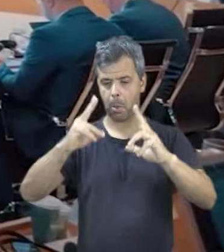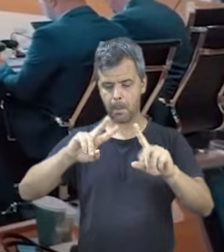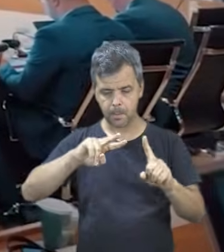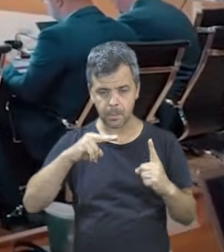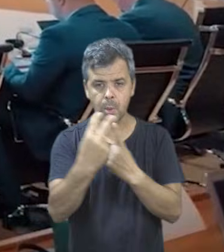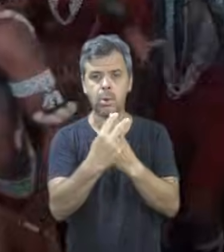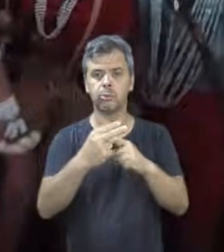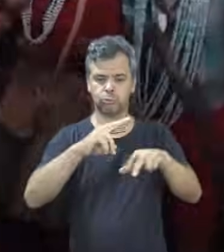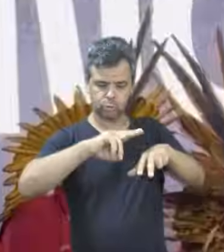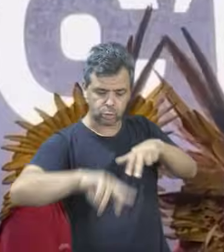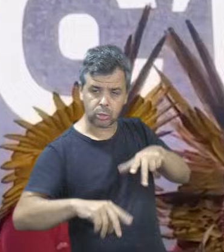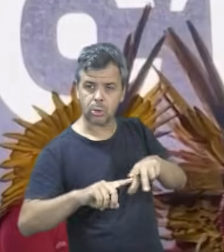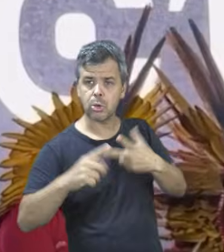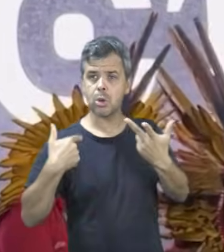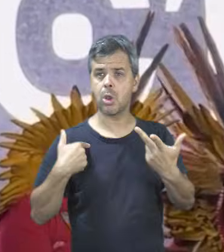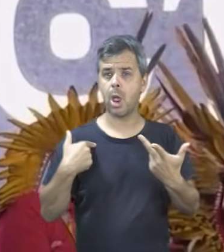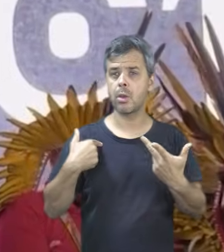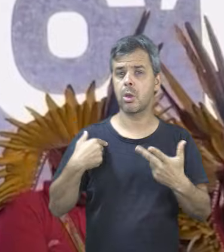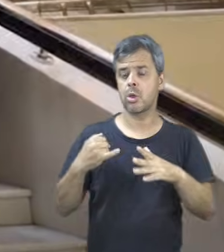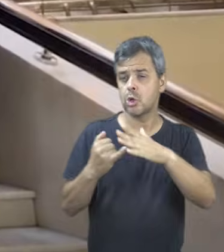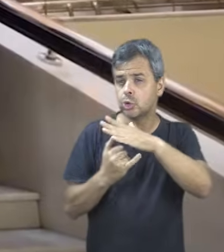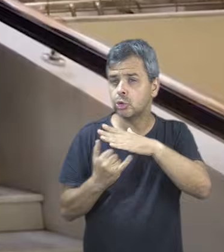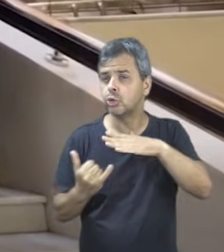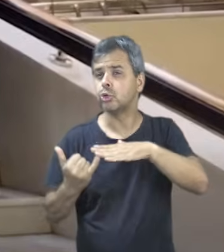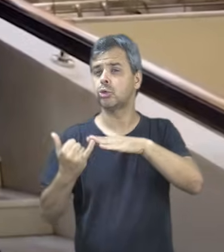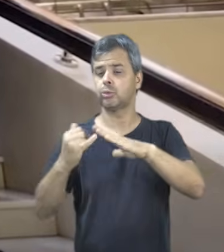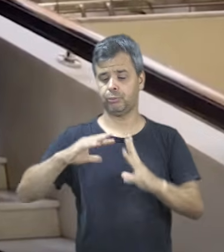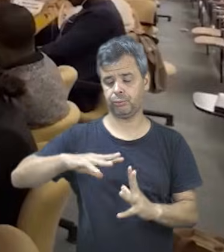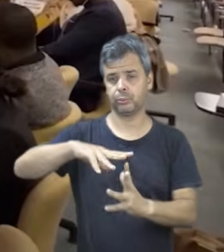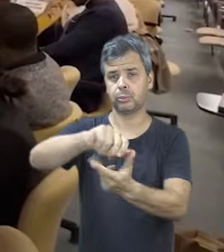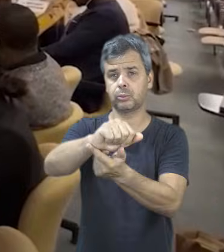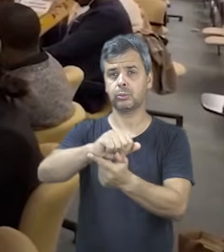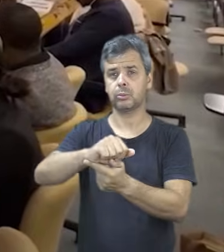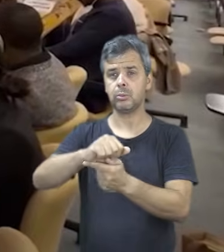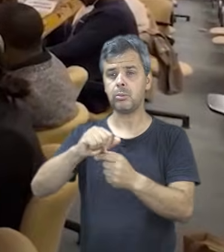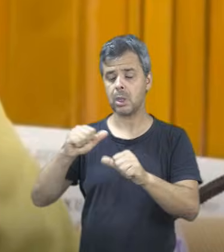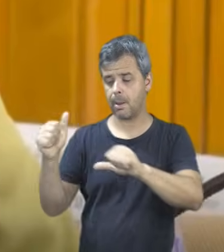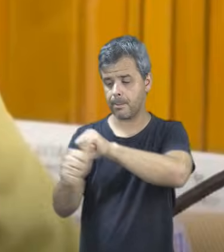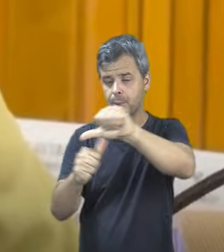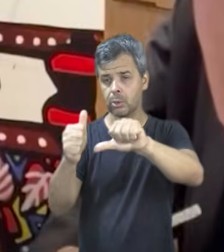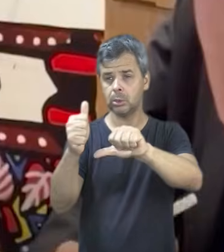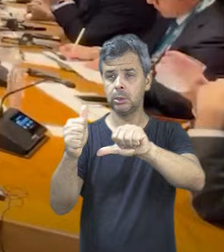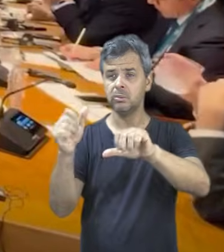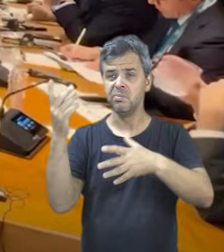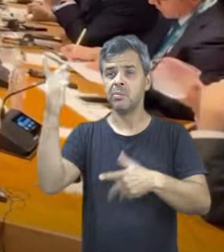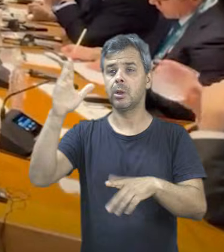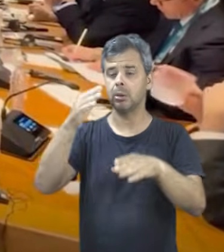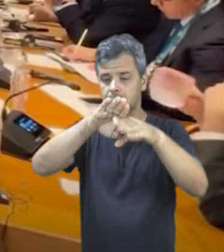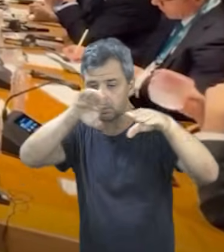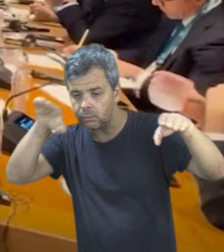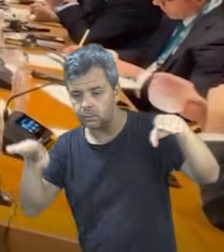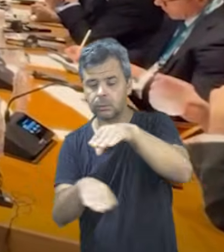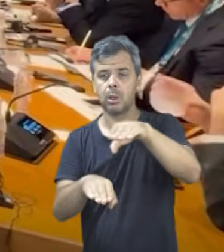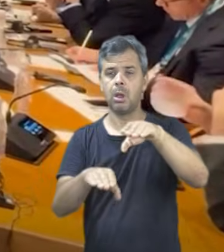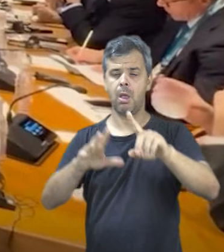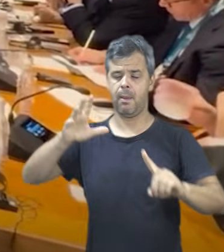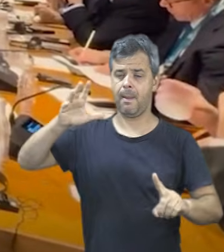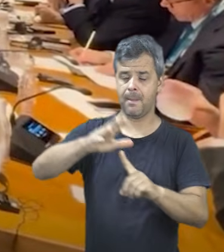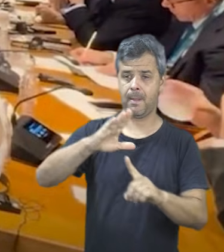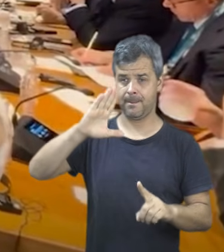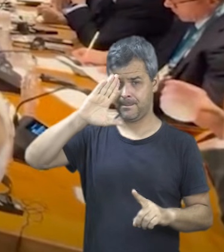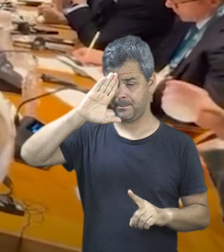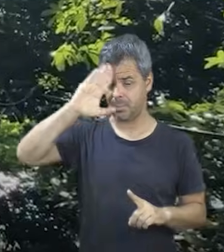perspectiva de gênero. De acordo com entidades internacionais, os efeitos das mudanças climáticas são desiguais e afetam